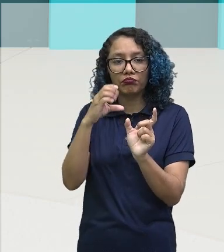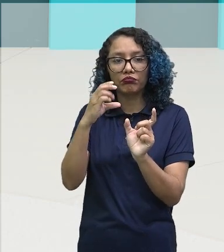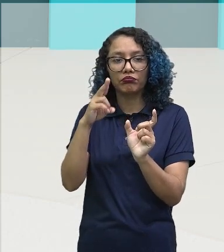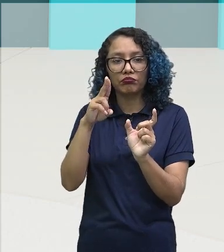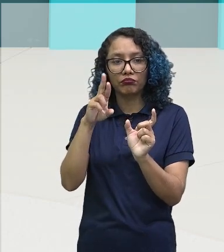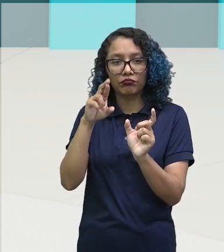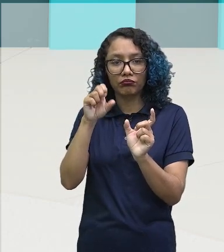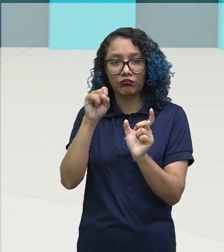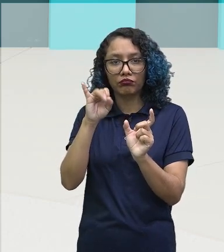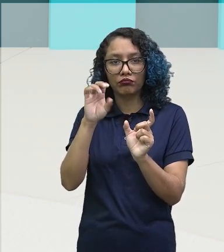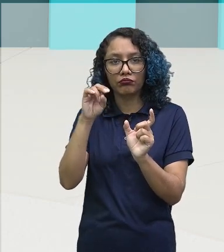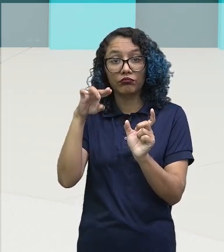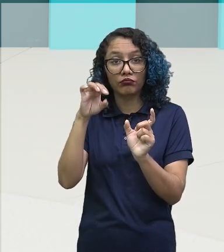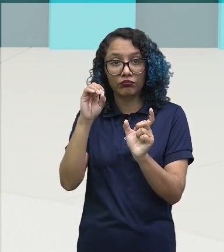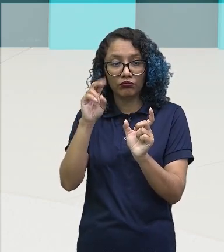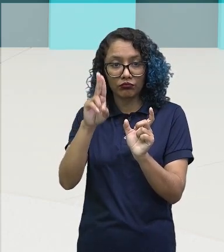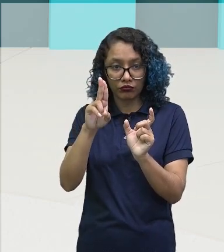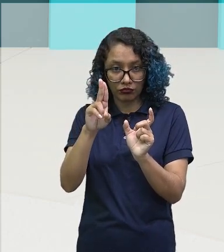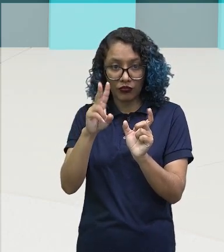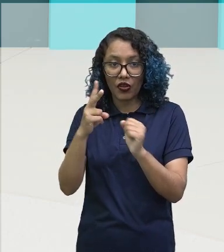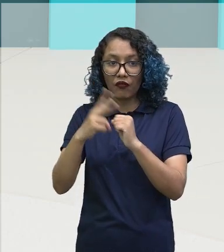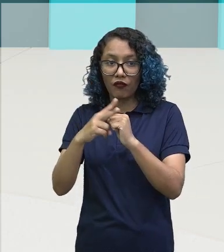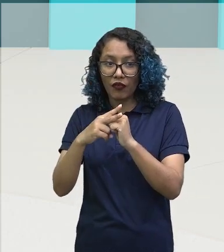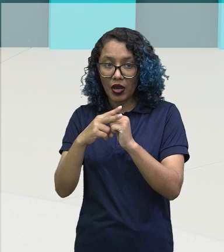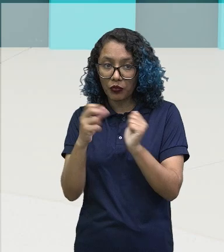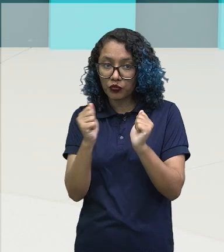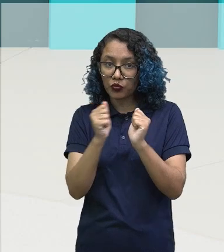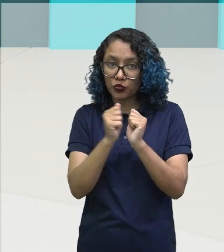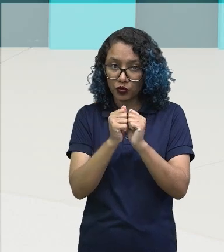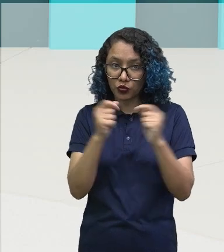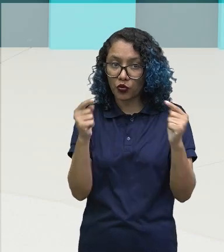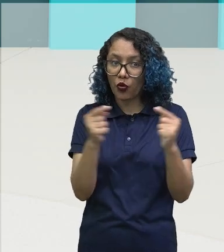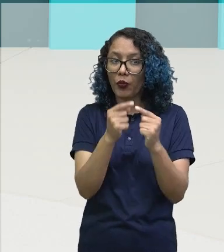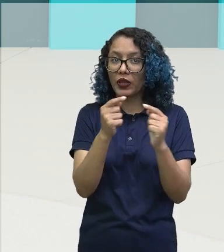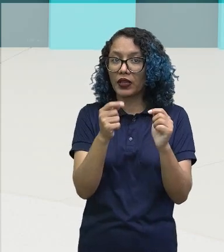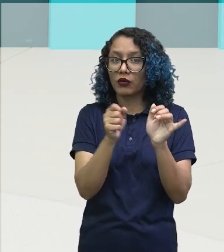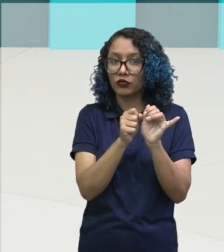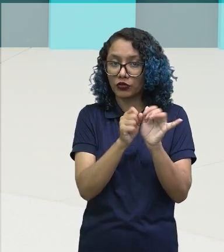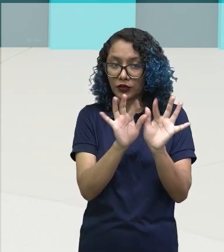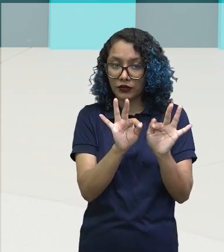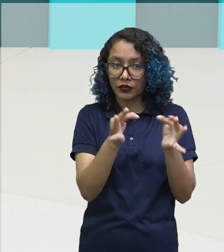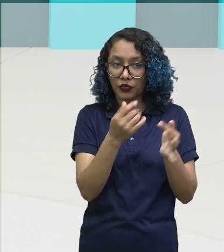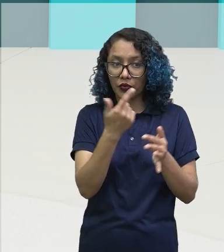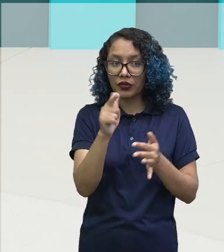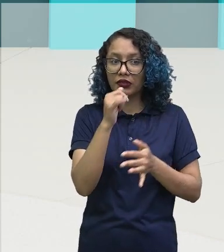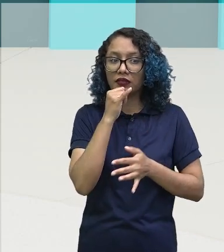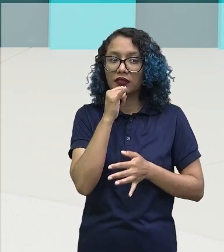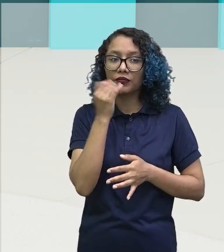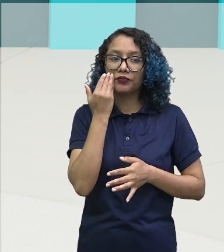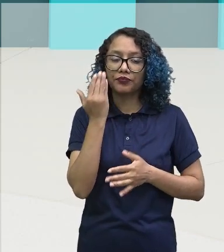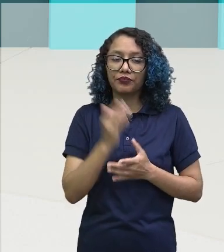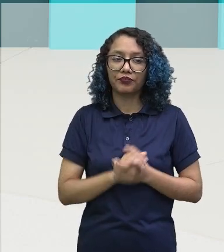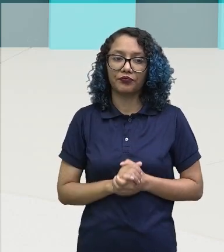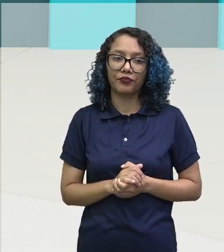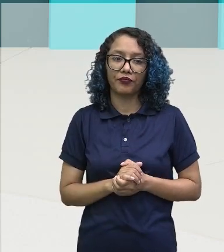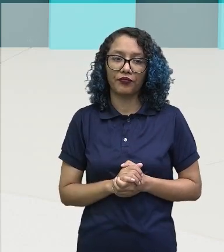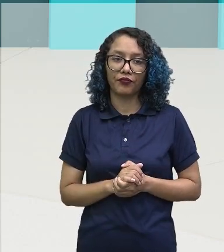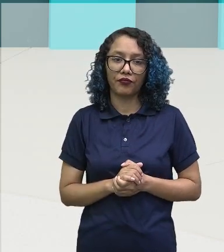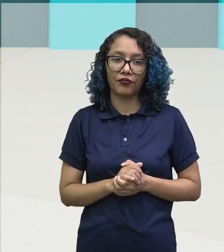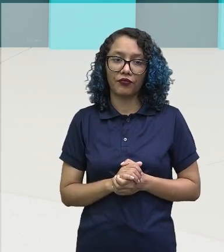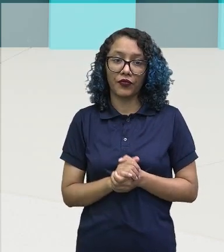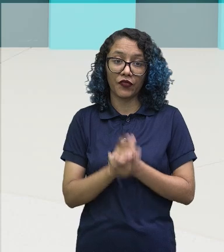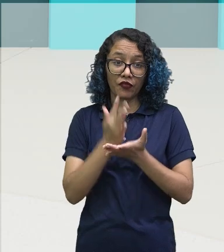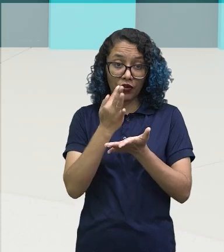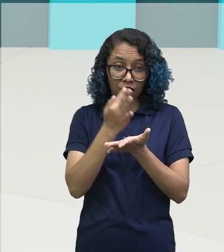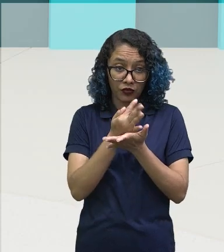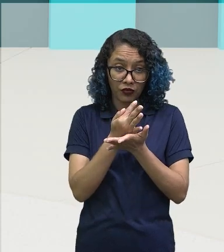verbo acompanha o sujeito simples. Outro exemplo, vamos ver. Faltaram durante a posse